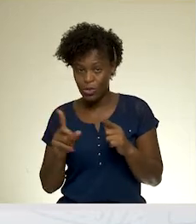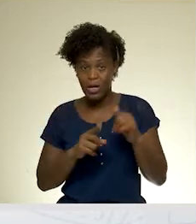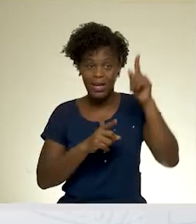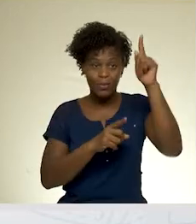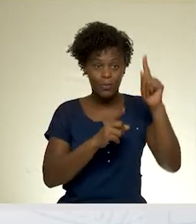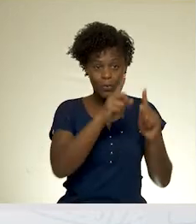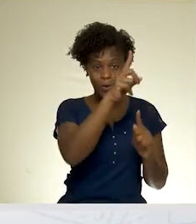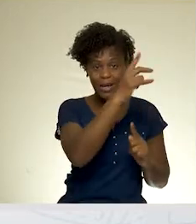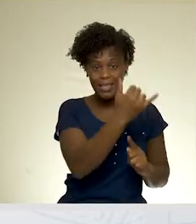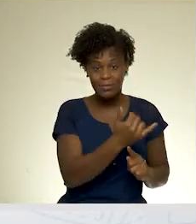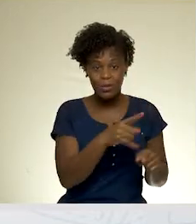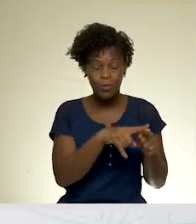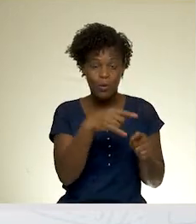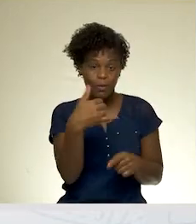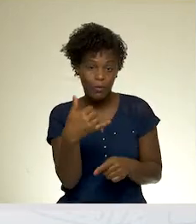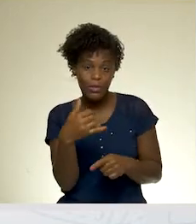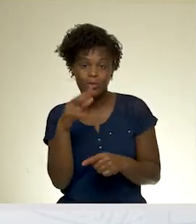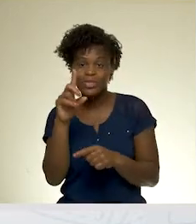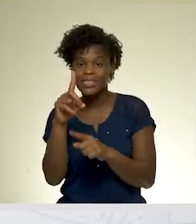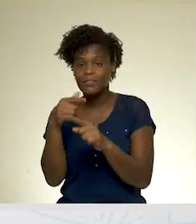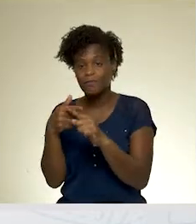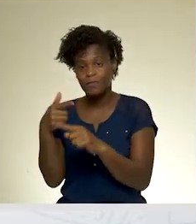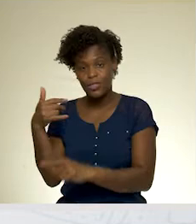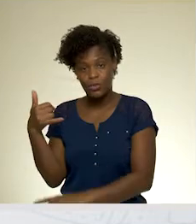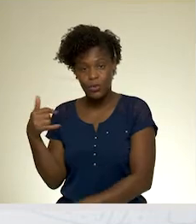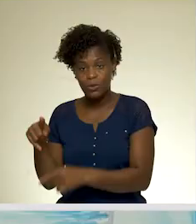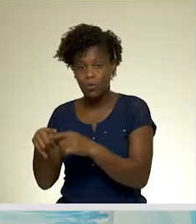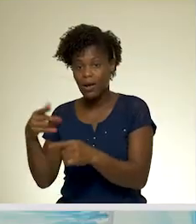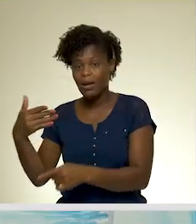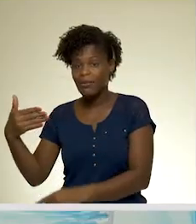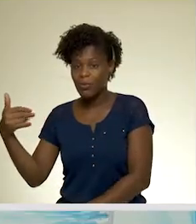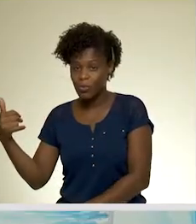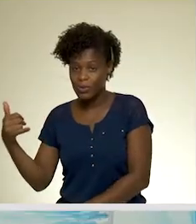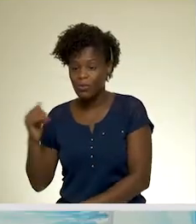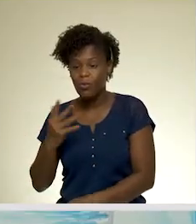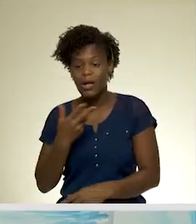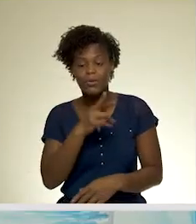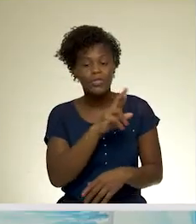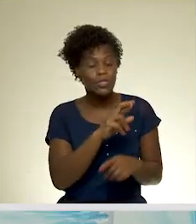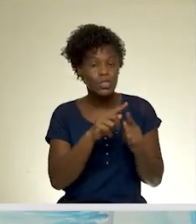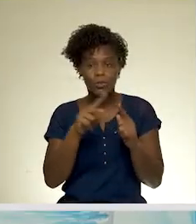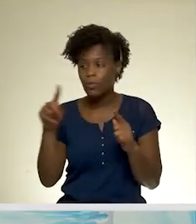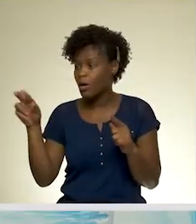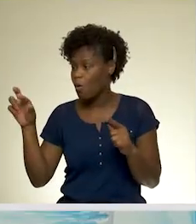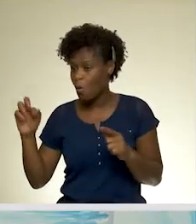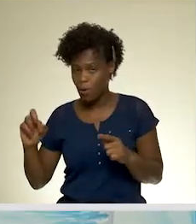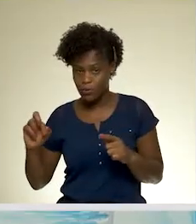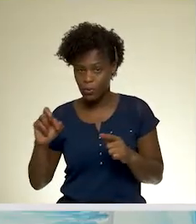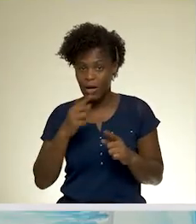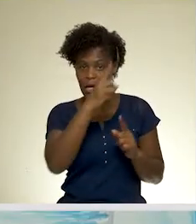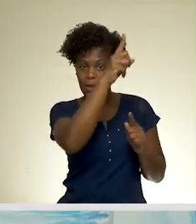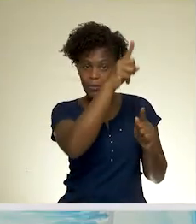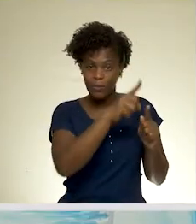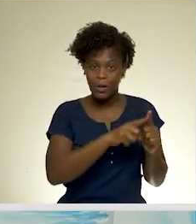y é 2. 6 vezes 2 dá 12. Quando x for 8, y